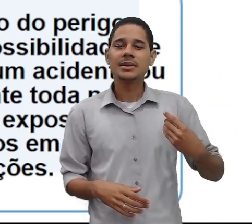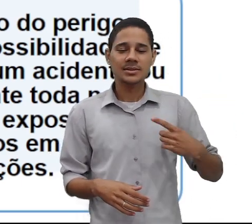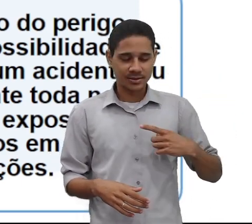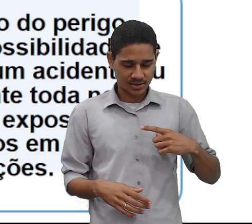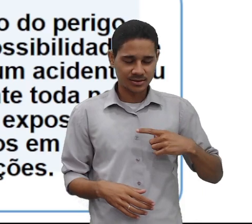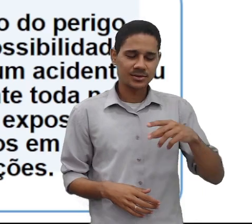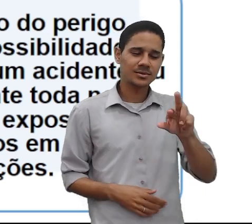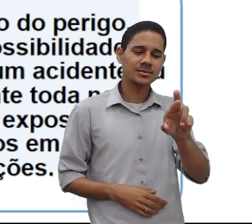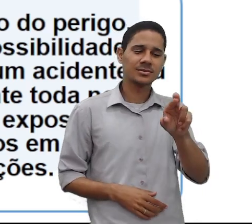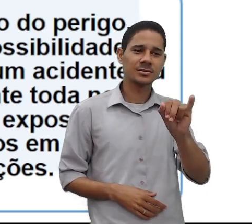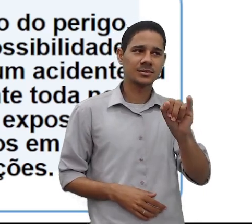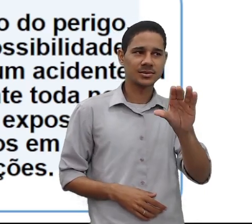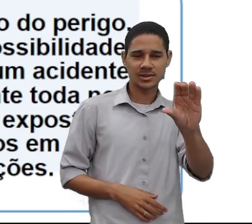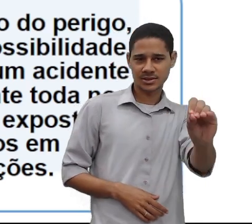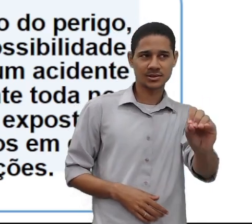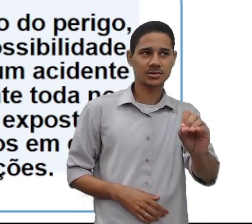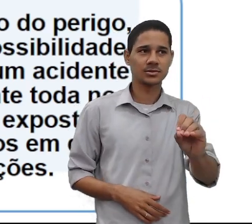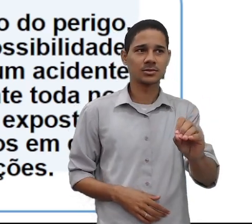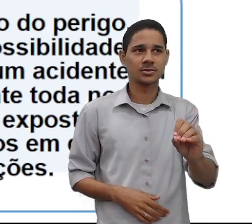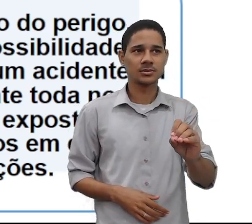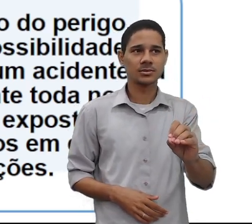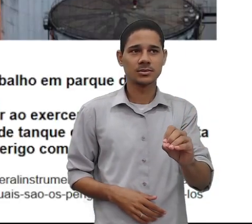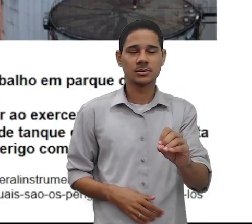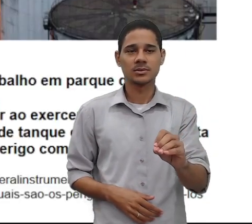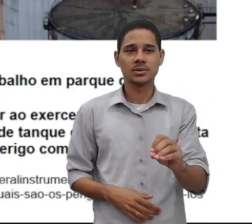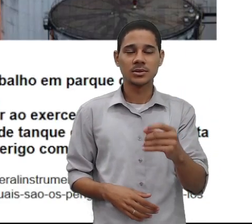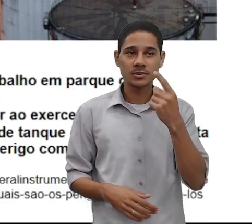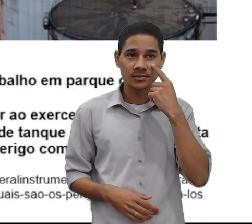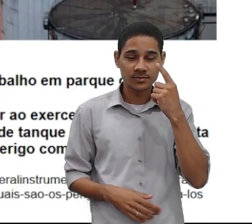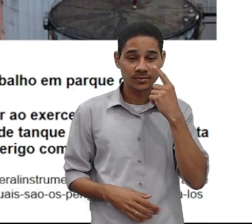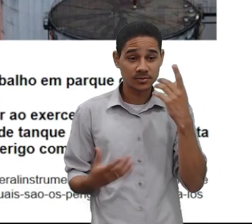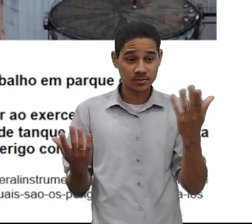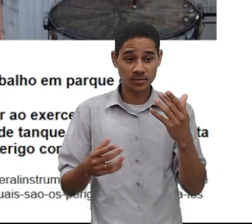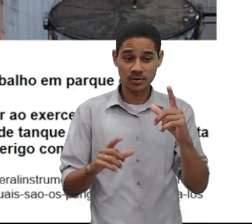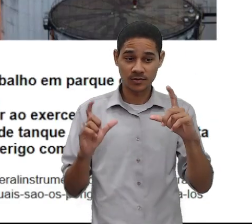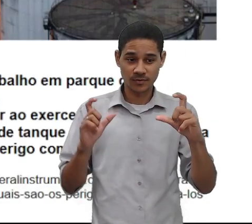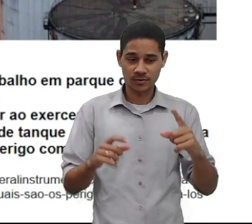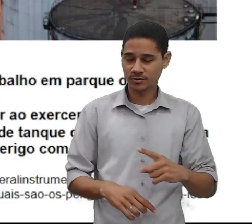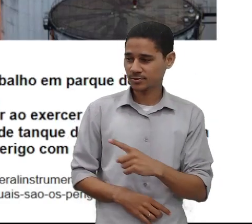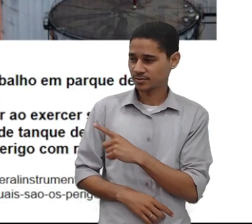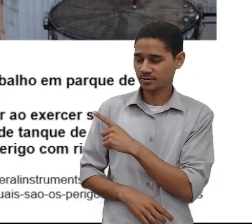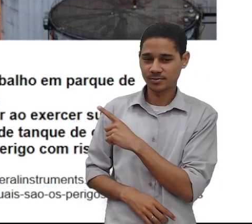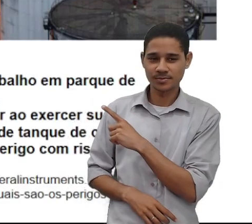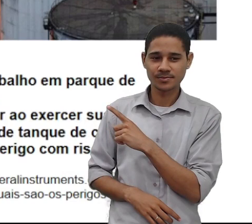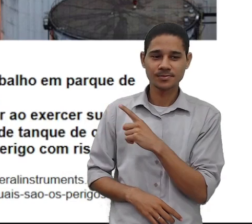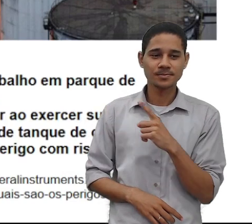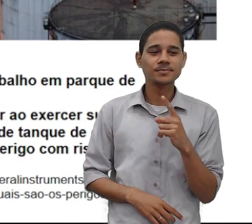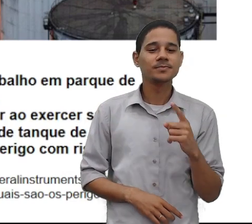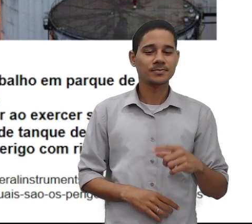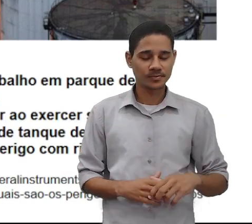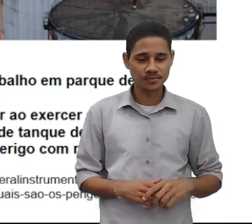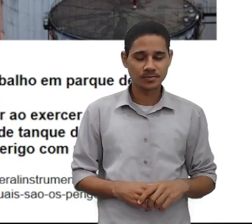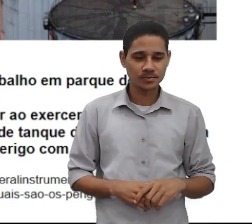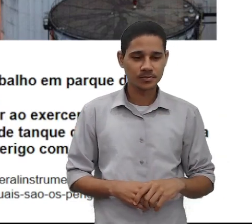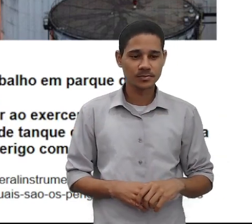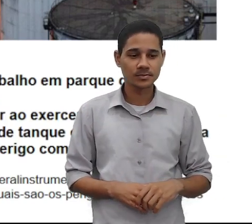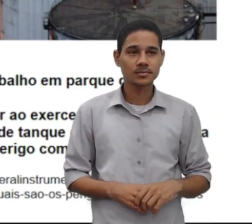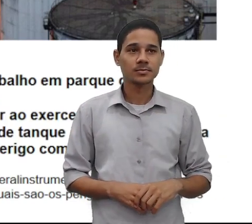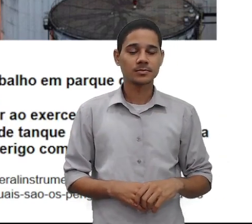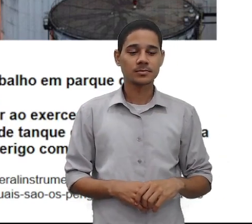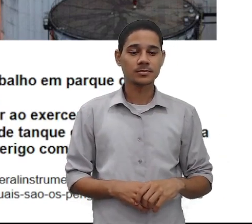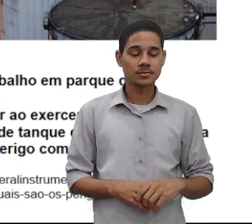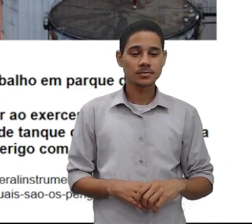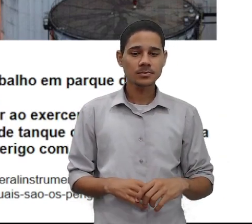diversas situações, como vamos ver agora nas imagens. Você observa nessas imagens desses